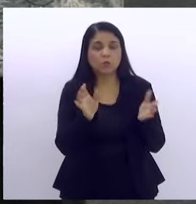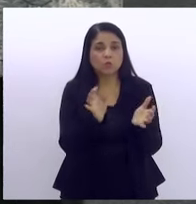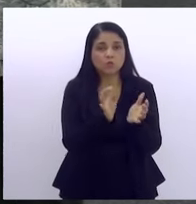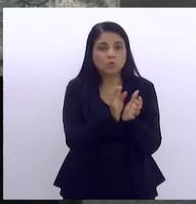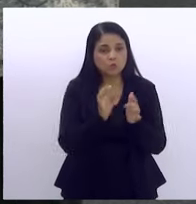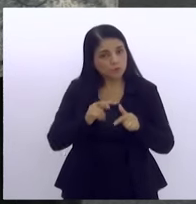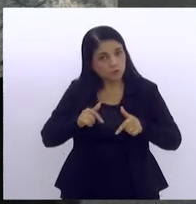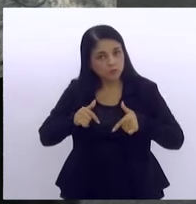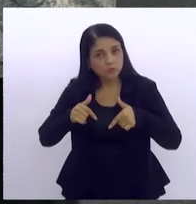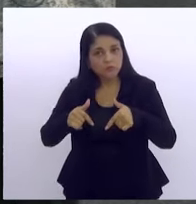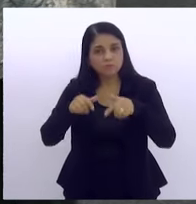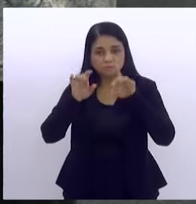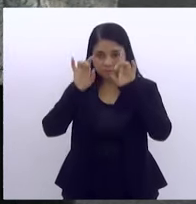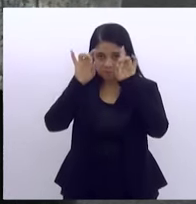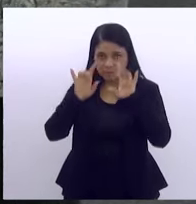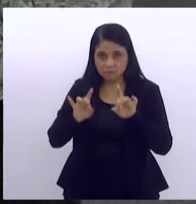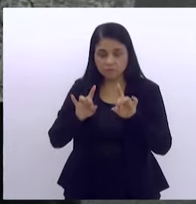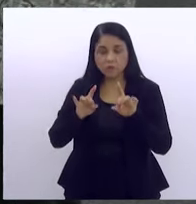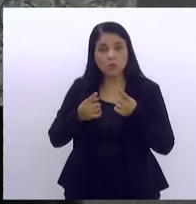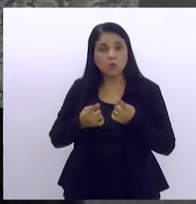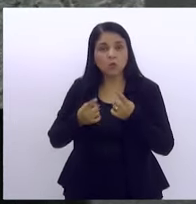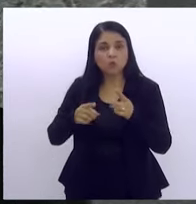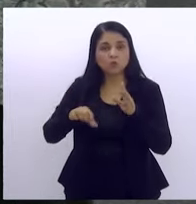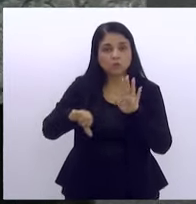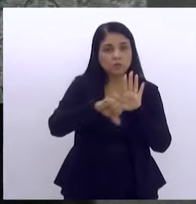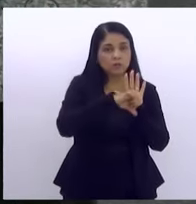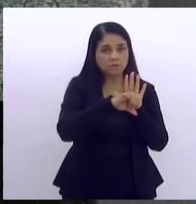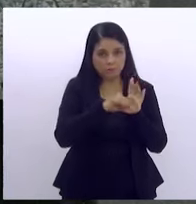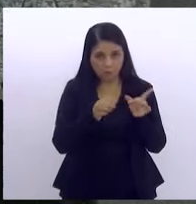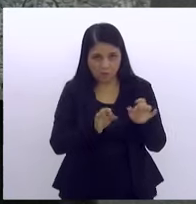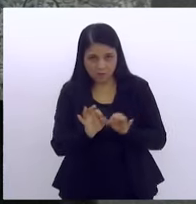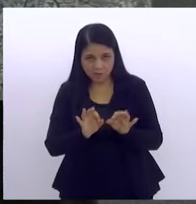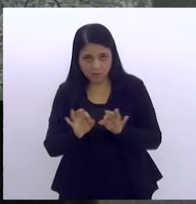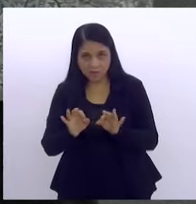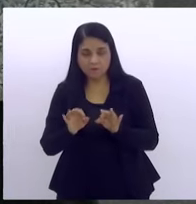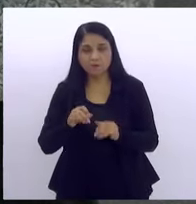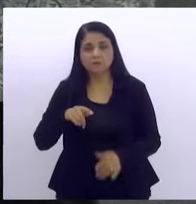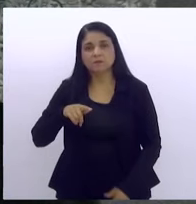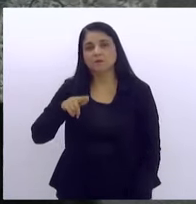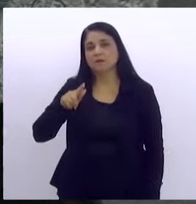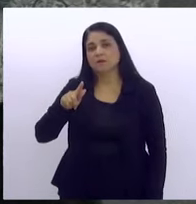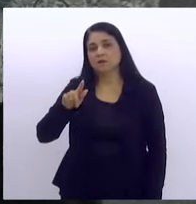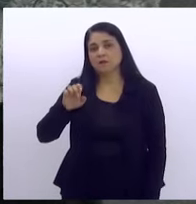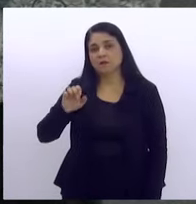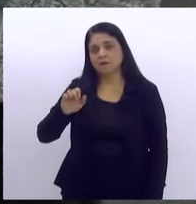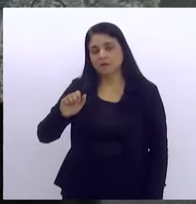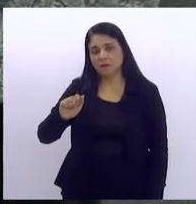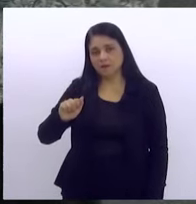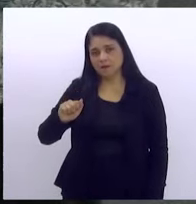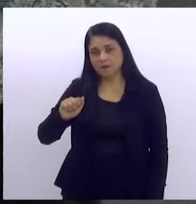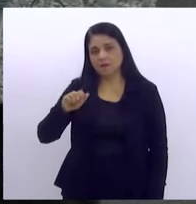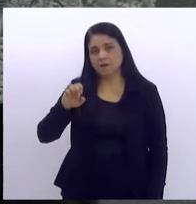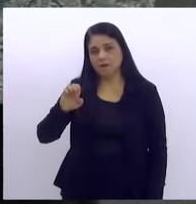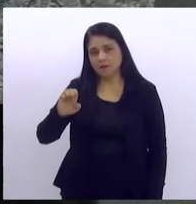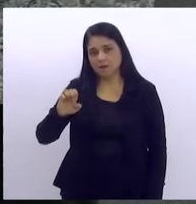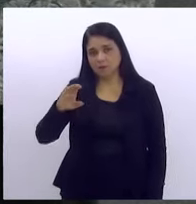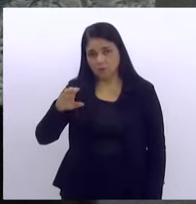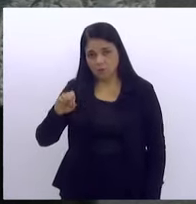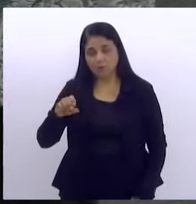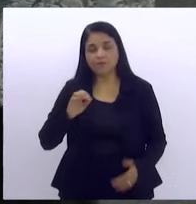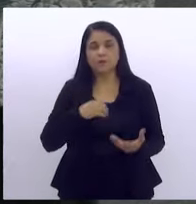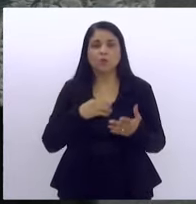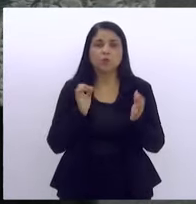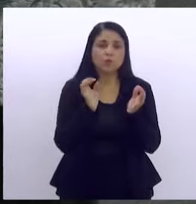Atuação Especializada de Combate ao Crime Organizado, o GAECO, etc, etc. Eu não vou ler a resolução inteira. Mas que esses